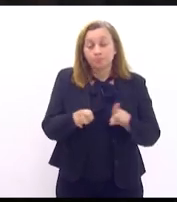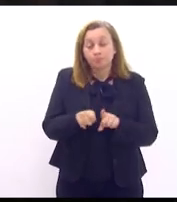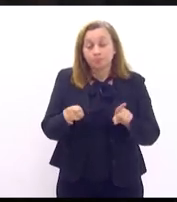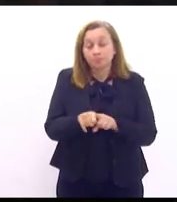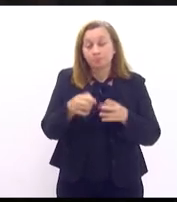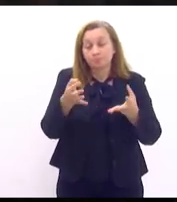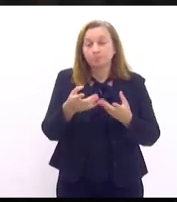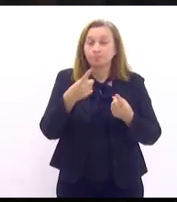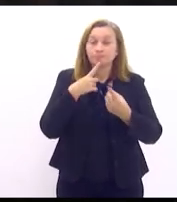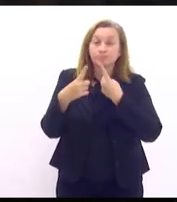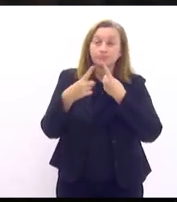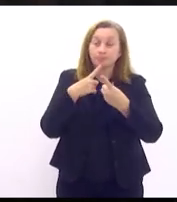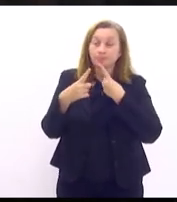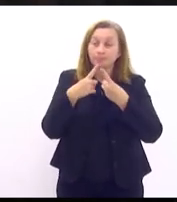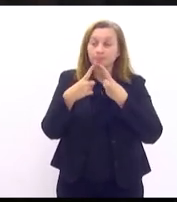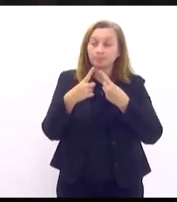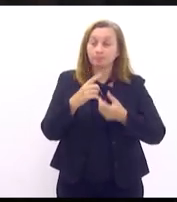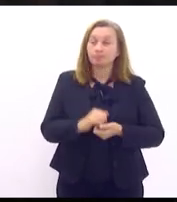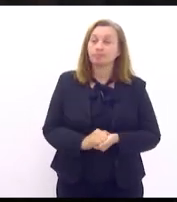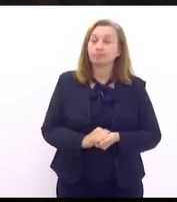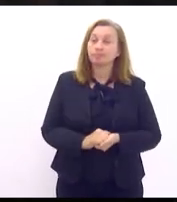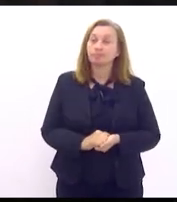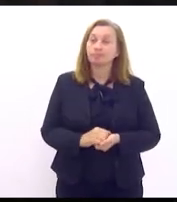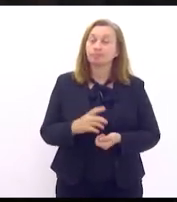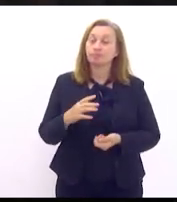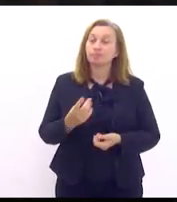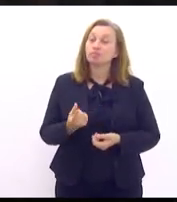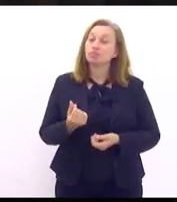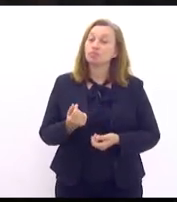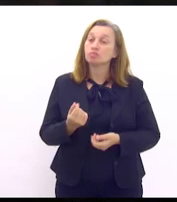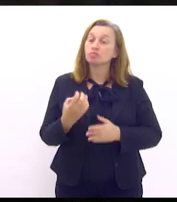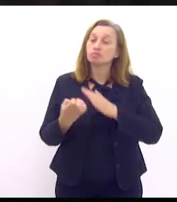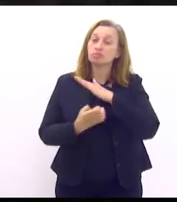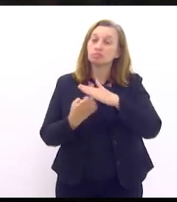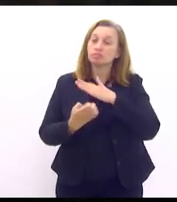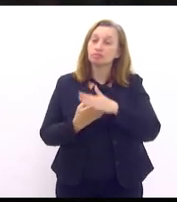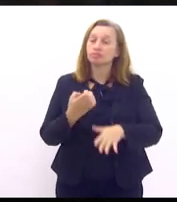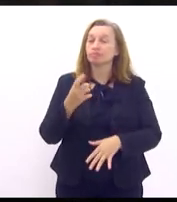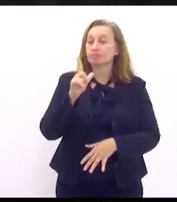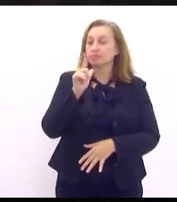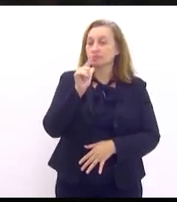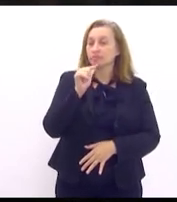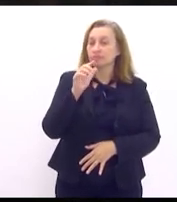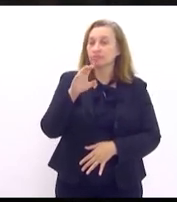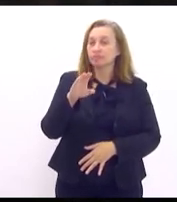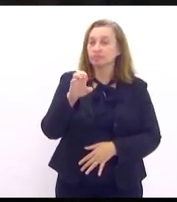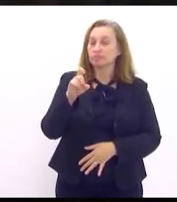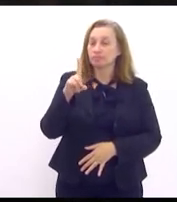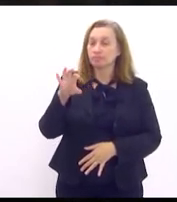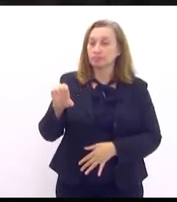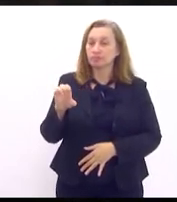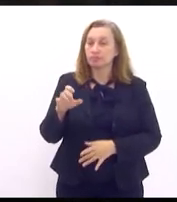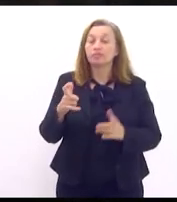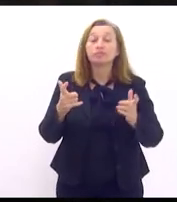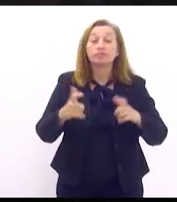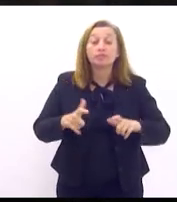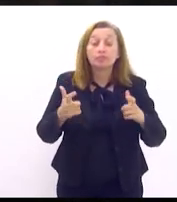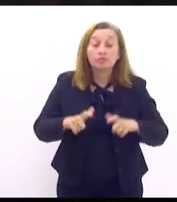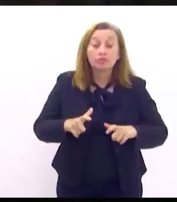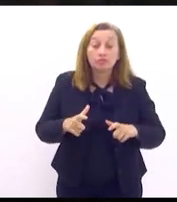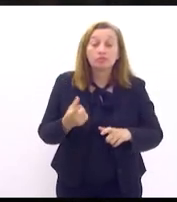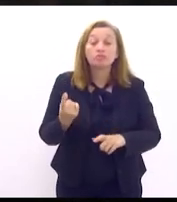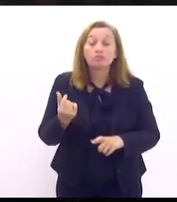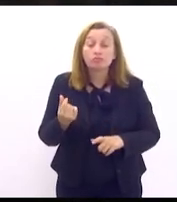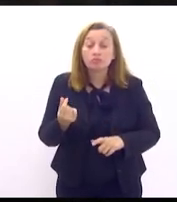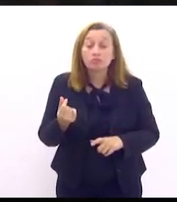fazer um debate à luz daquilo que foi o dinheiro da SEDAI. Para onde foi o dinheiro da SEDAI e de que